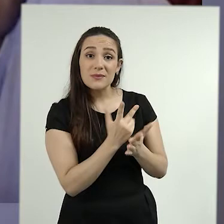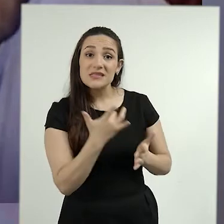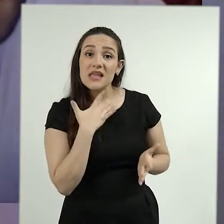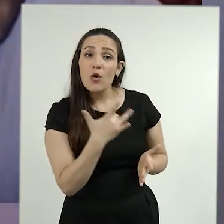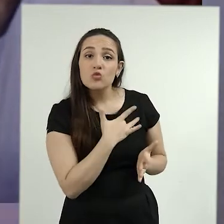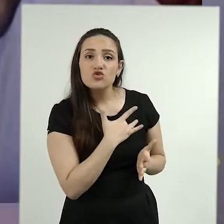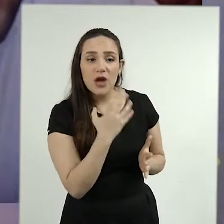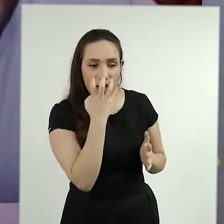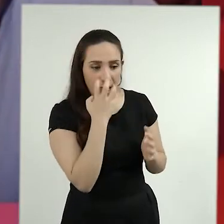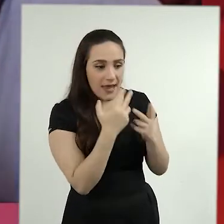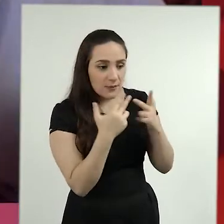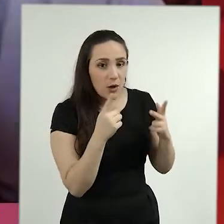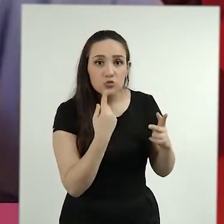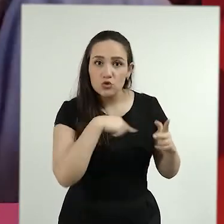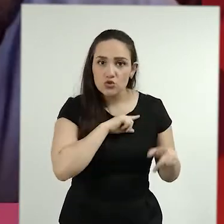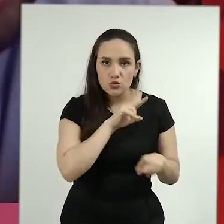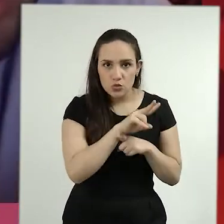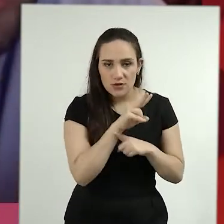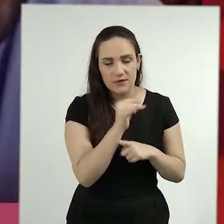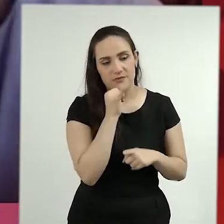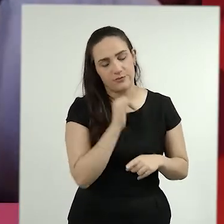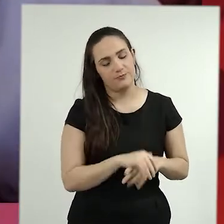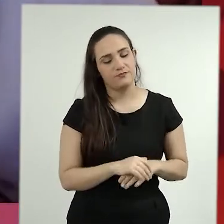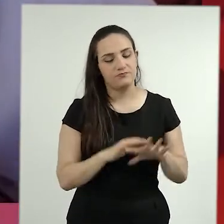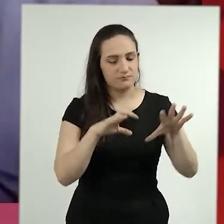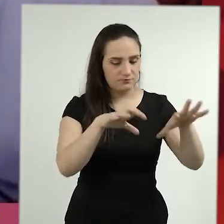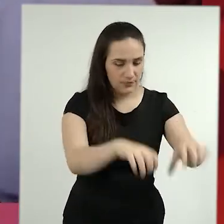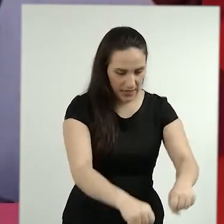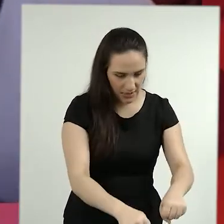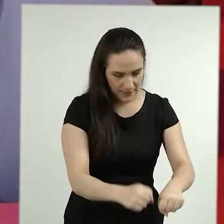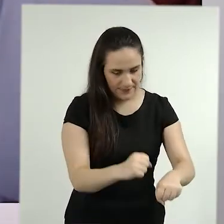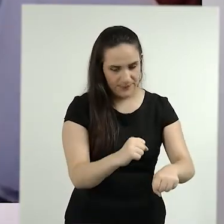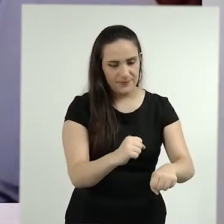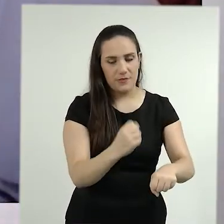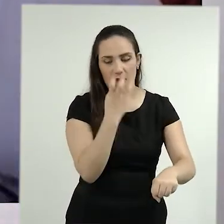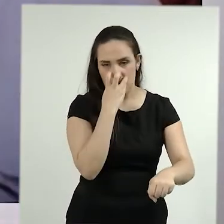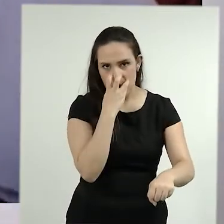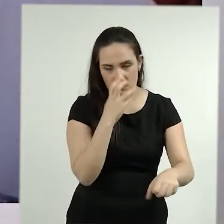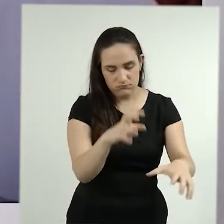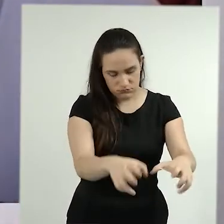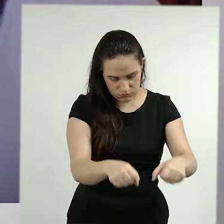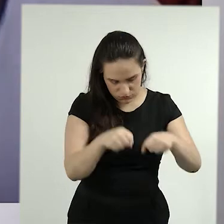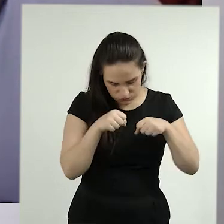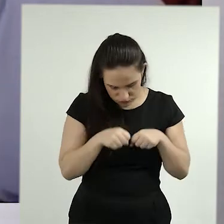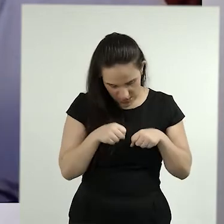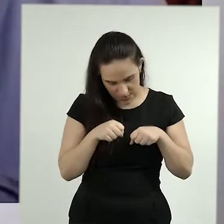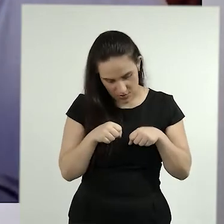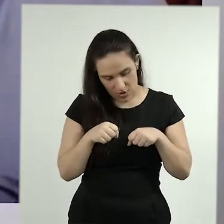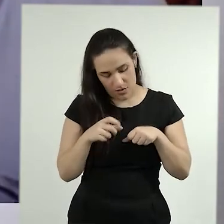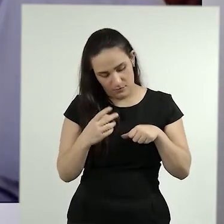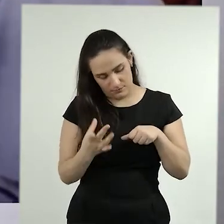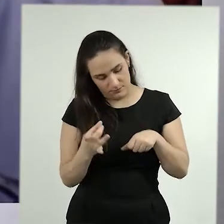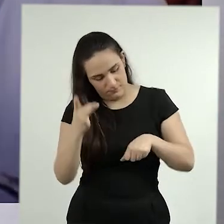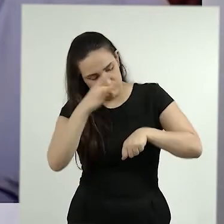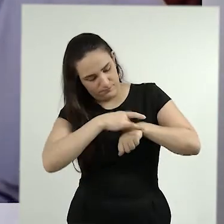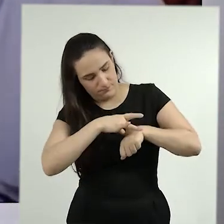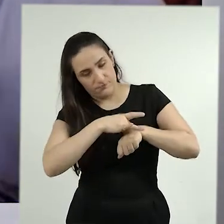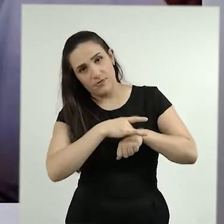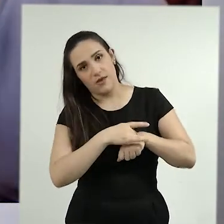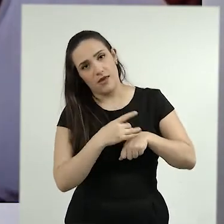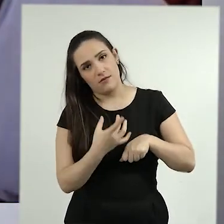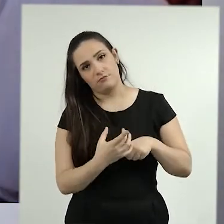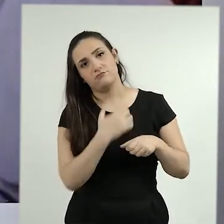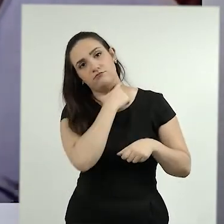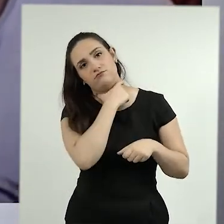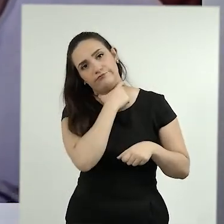monitora a saúde dessas espécies. De que maneira? Nós capturamos os indivíduos, colocamos os radiotransmissores para monitorar eles em longo prazo,